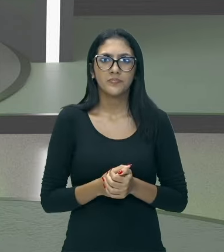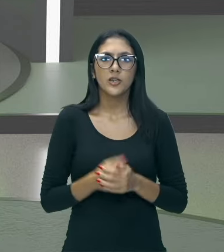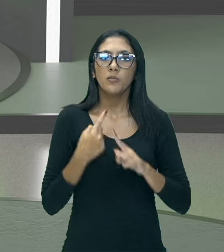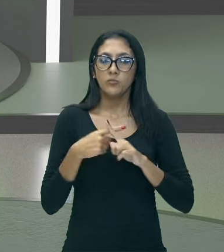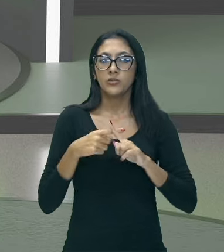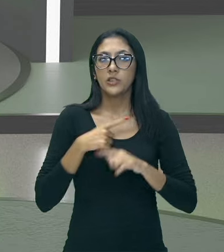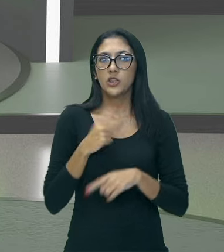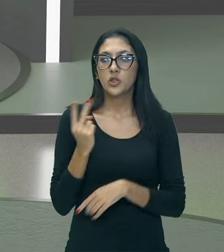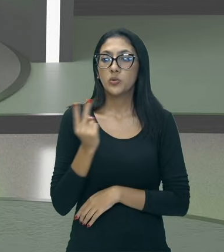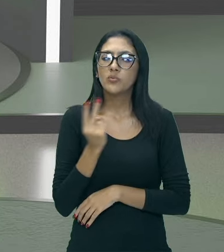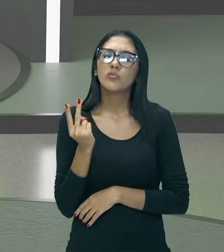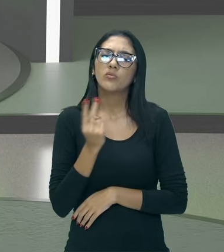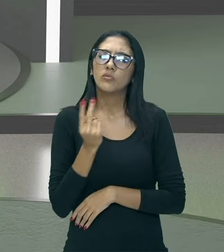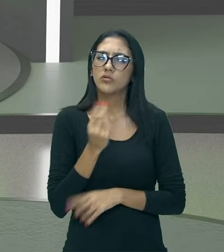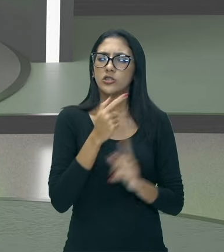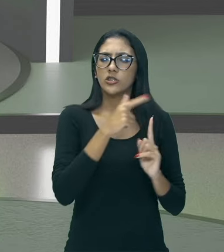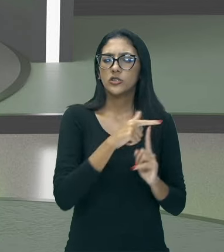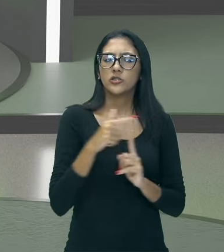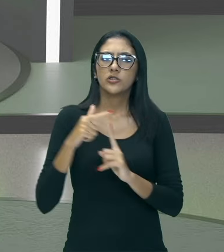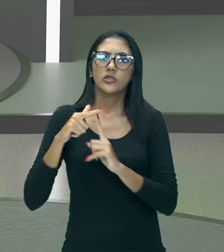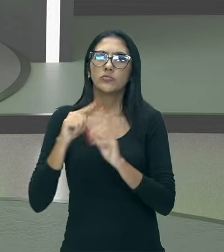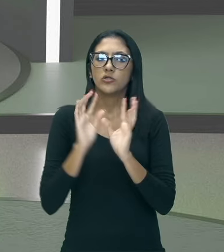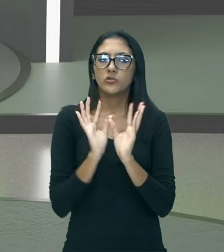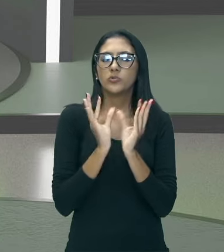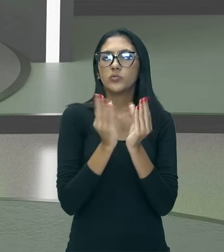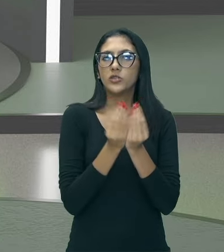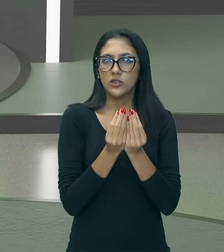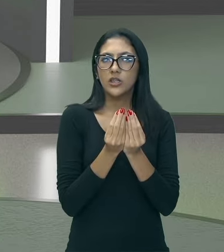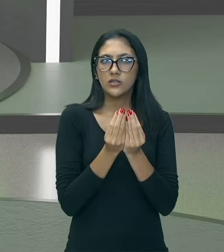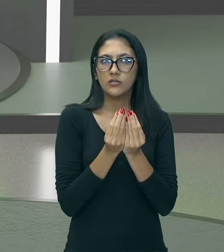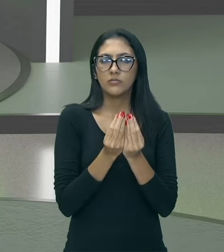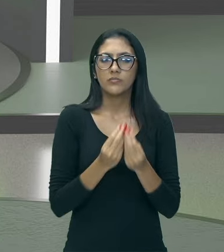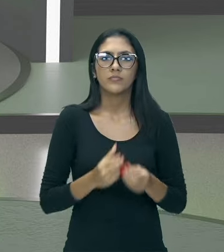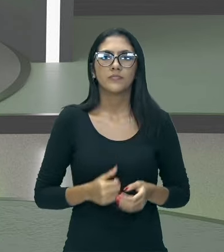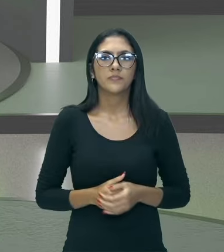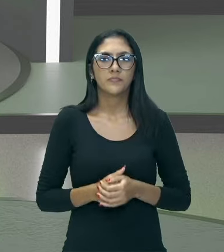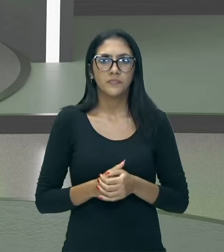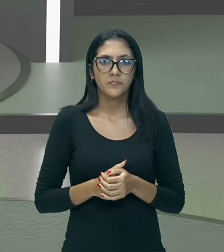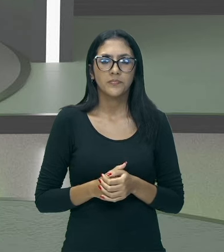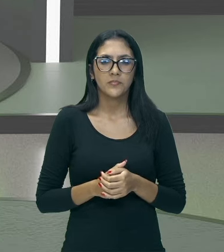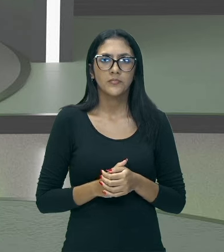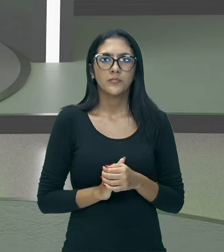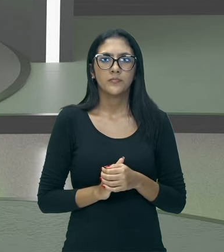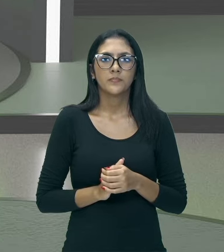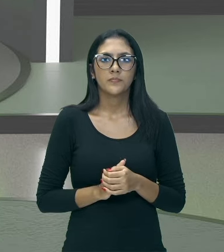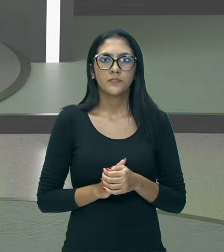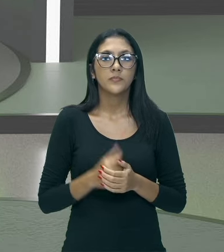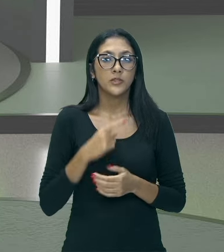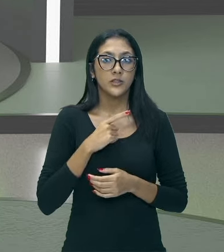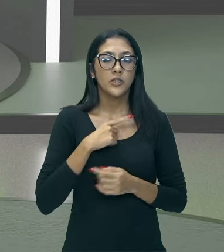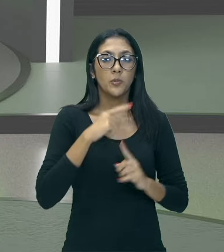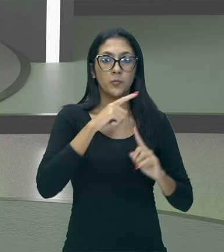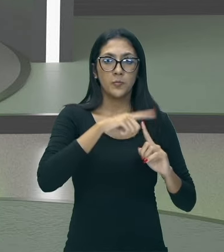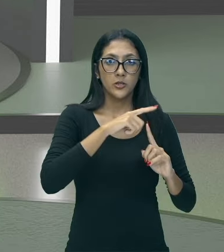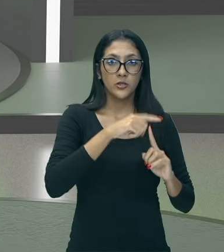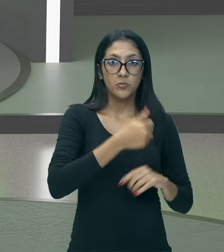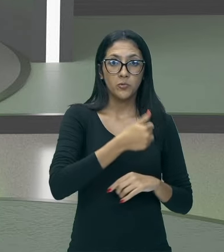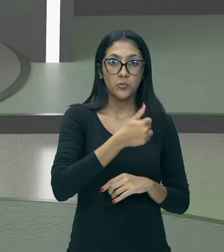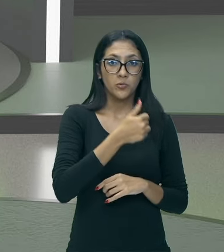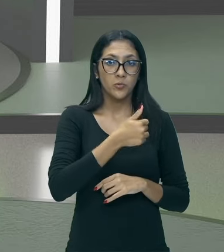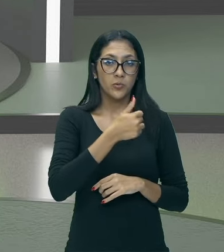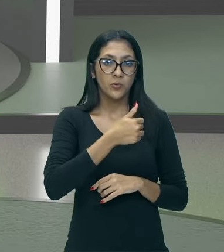dois tipos de substâncias que são adicionadas ao filtro solar. Temos os filtros